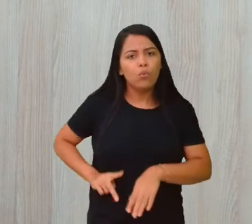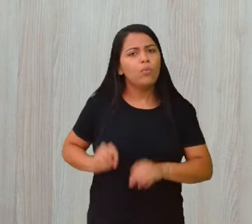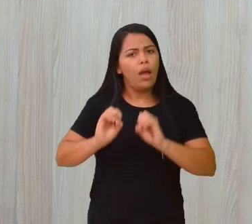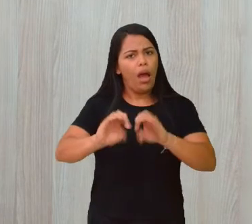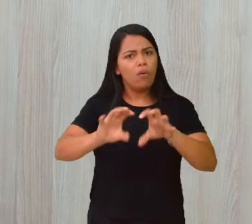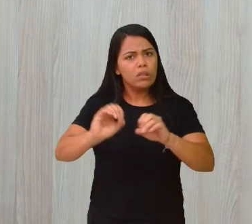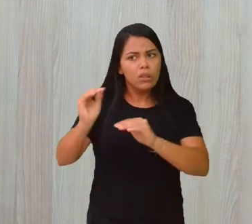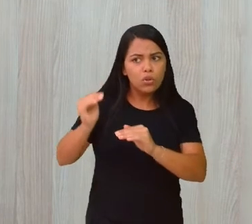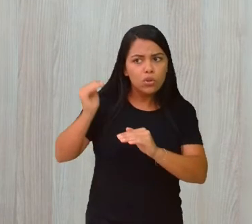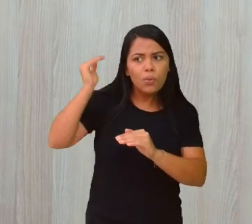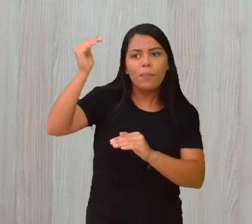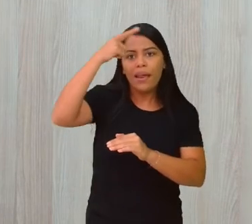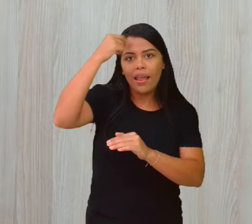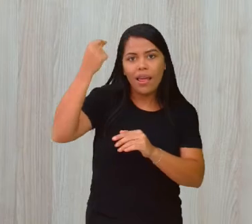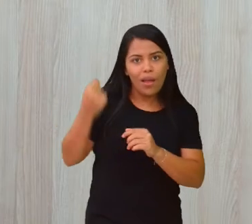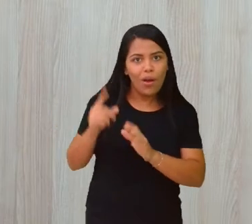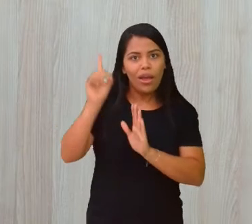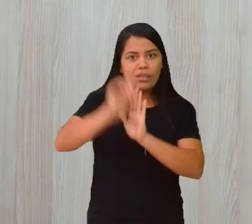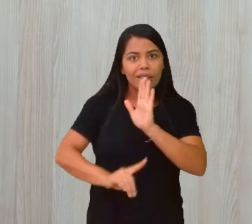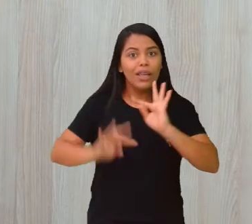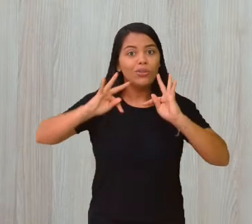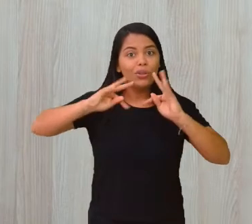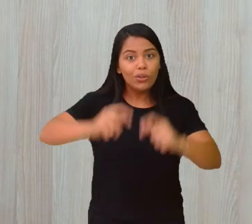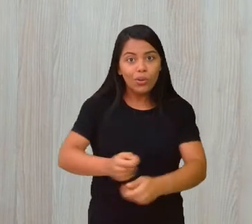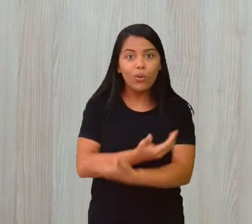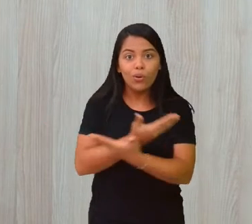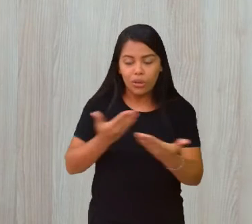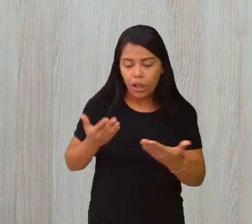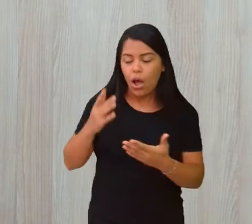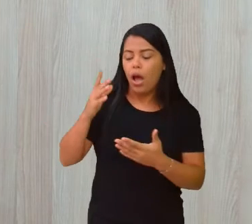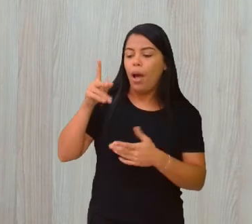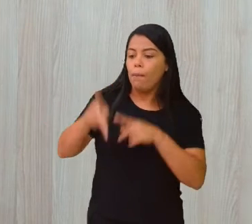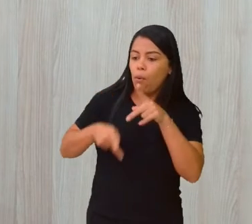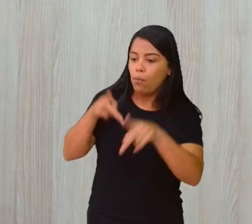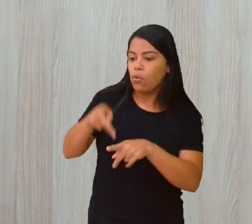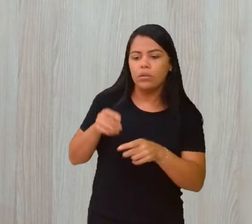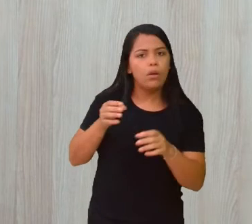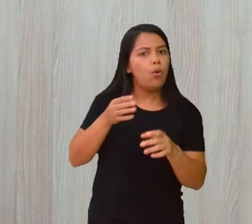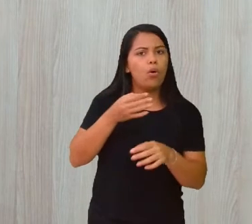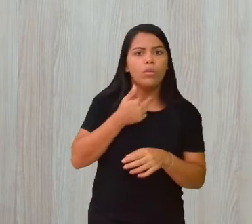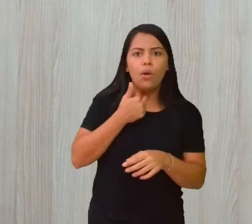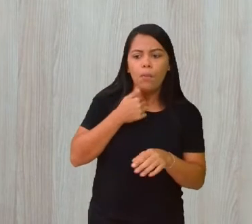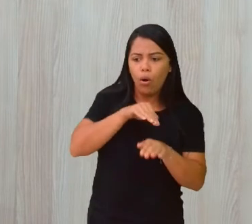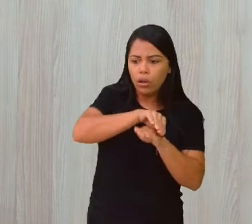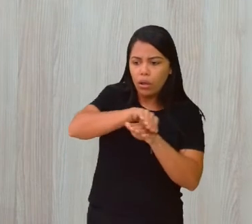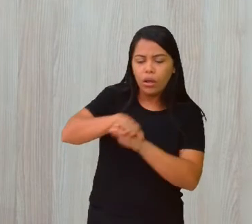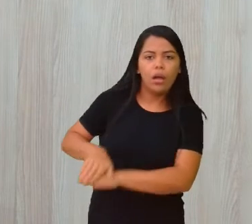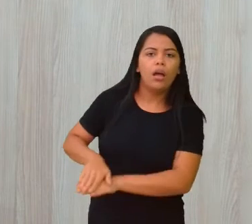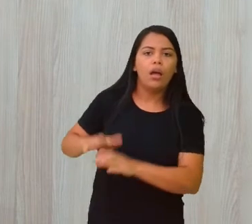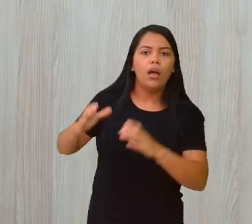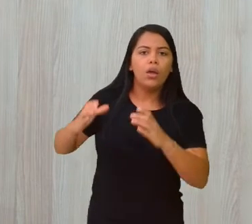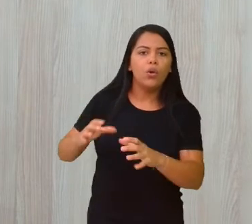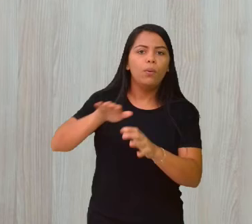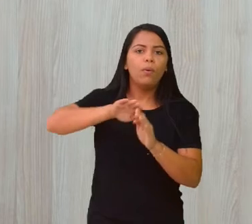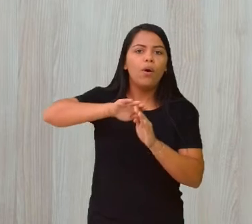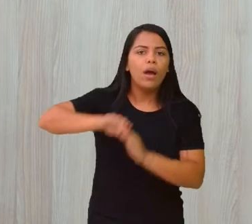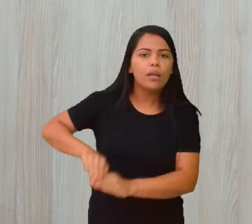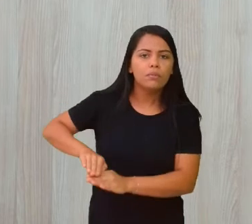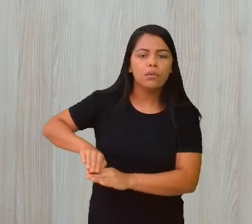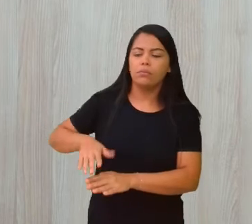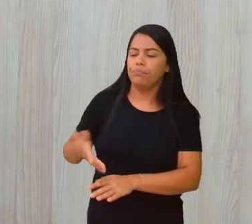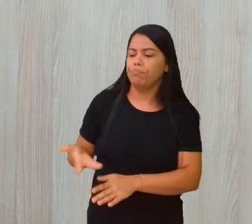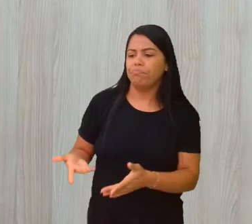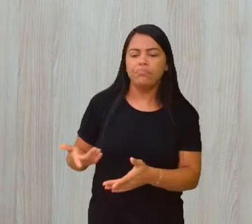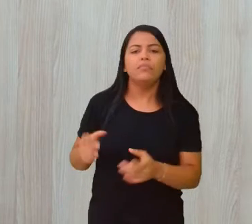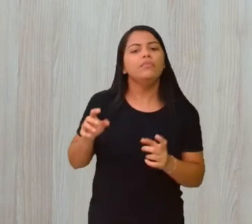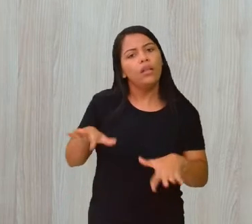superior, que é direito de todos. Né? Essa população não pode ficar excluída. Só assim a gente vai conseguir, né, ter uma